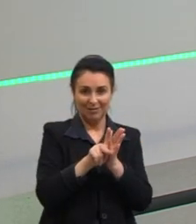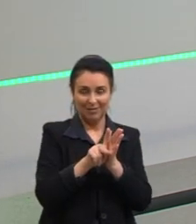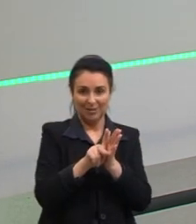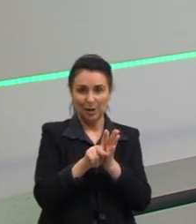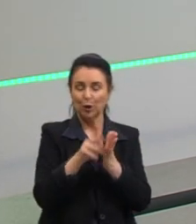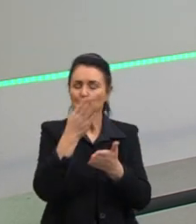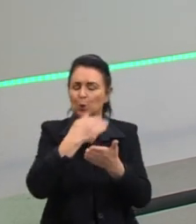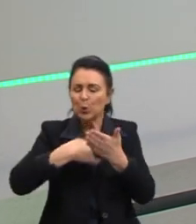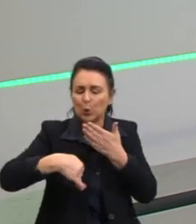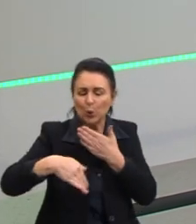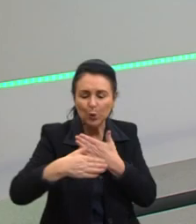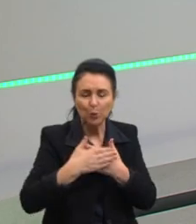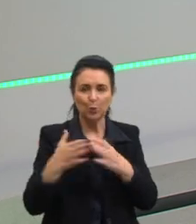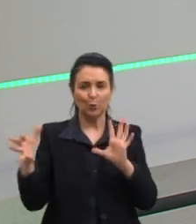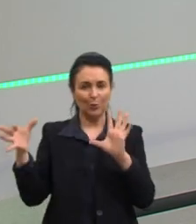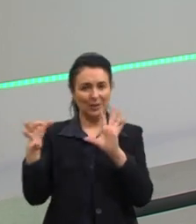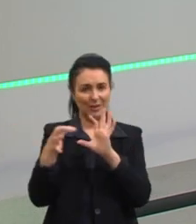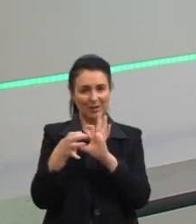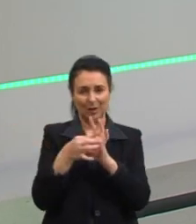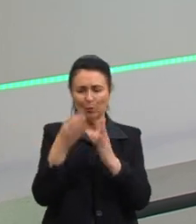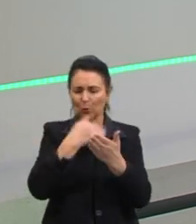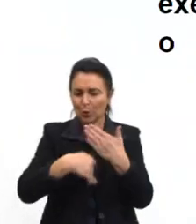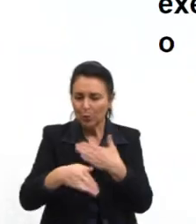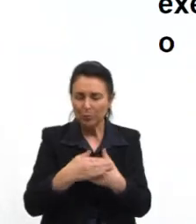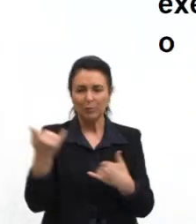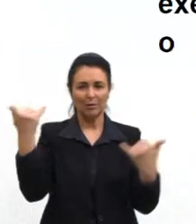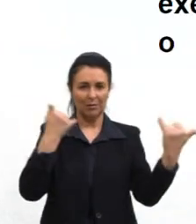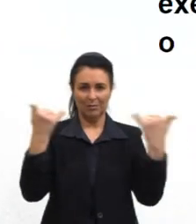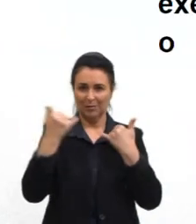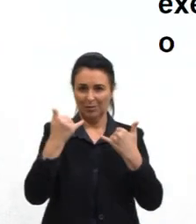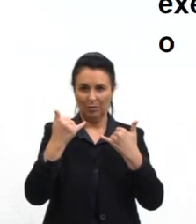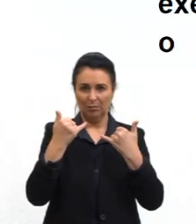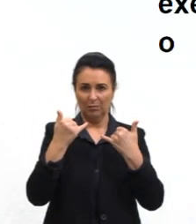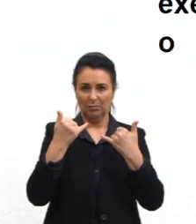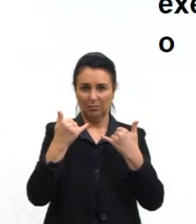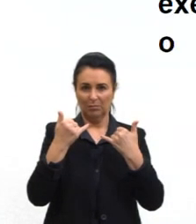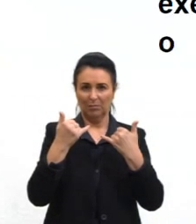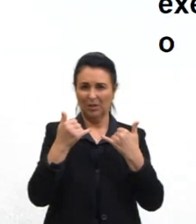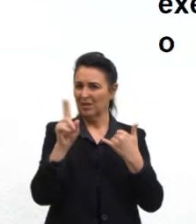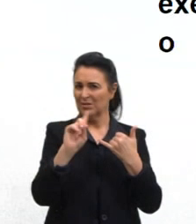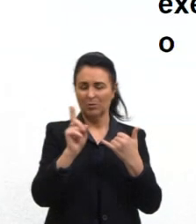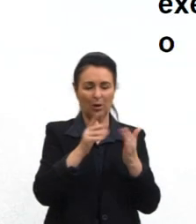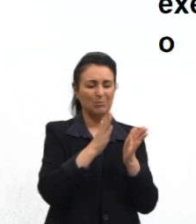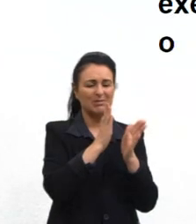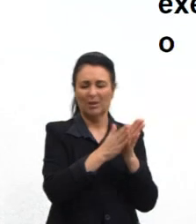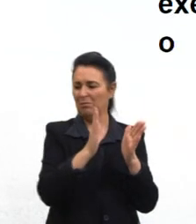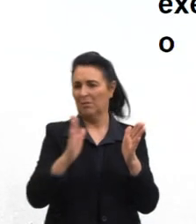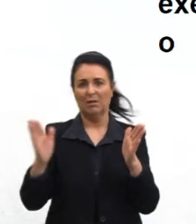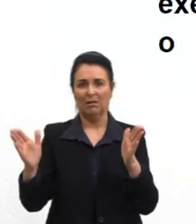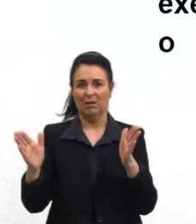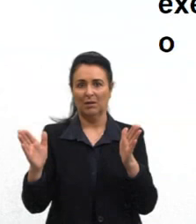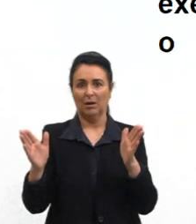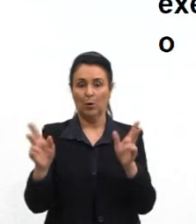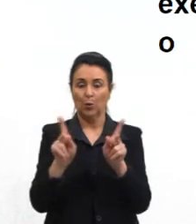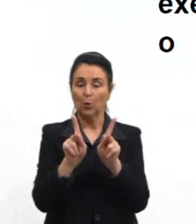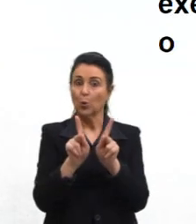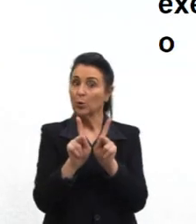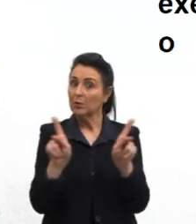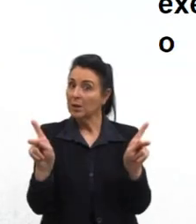fica interligado essas informações elas não estão soltas e os períodos